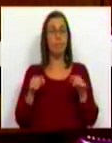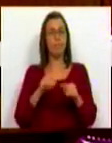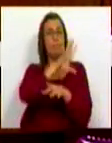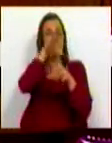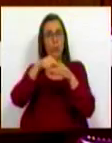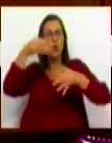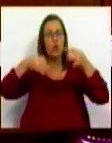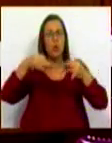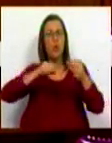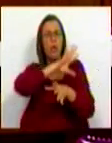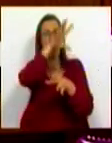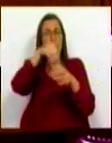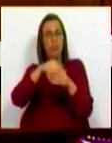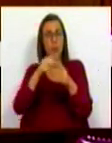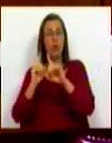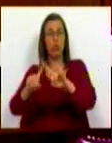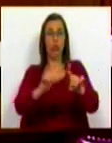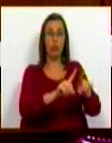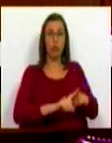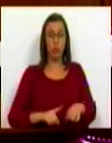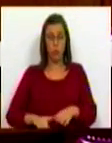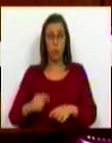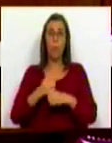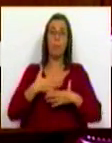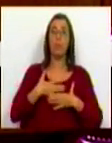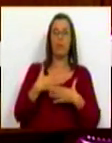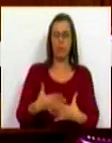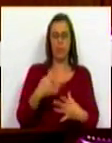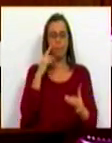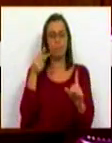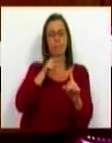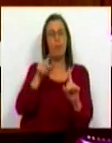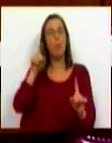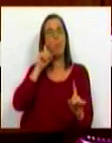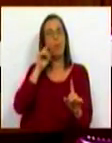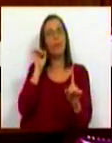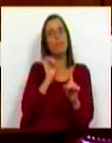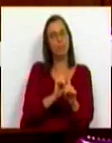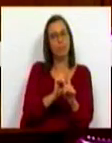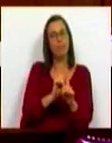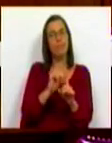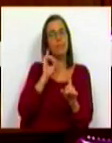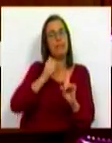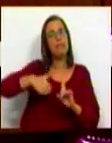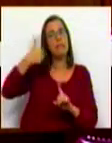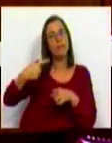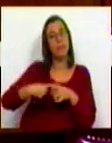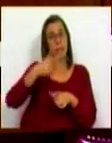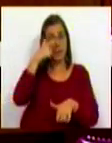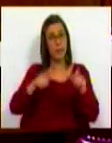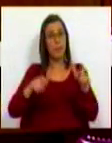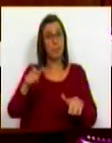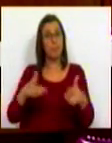enquadrar juridicamente os diferentes atos profissionais na perspectiva da salvaguarda dos superiores interesses dos